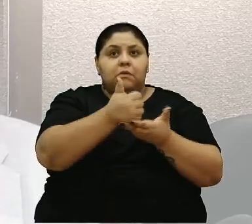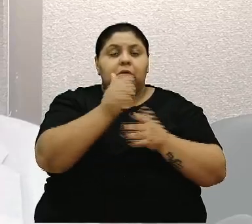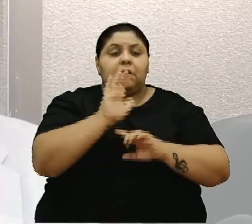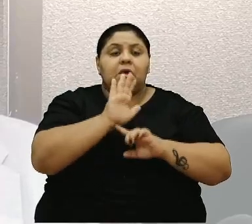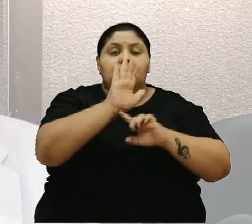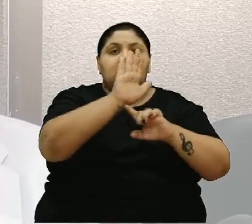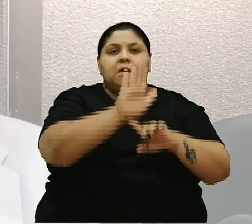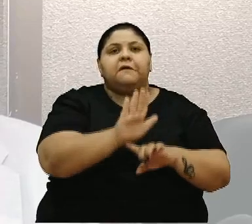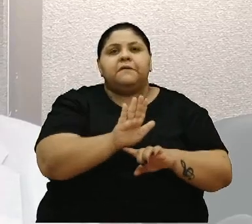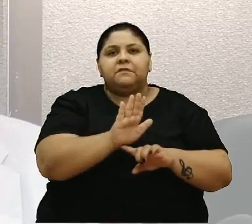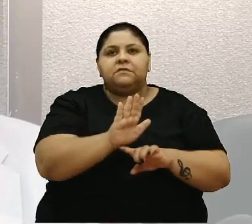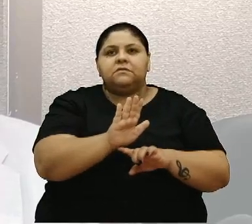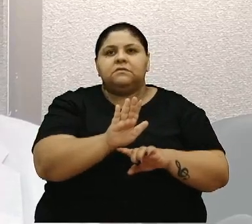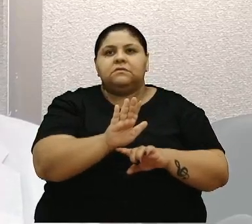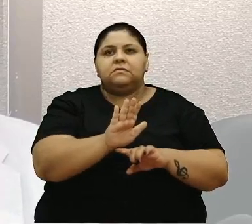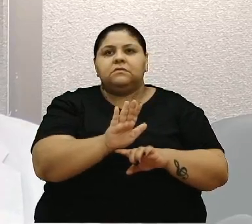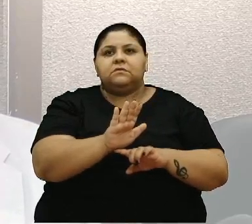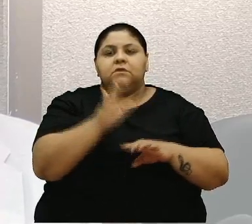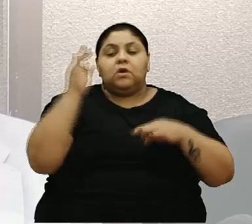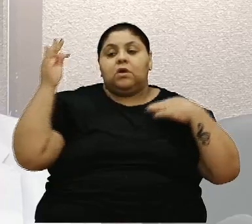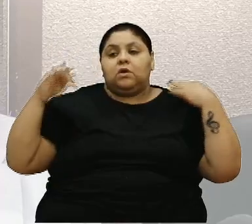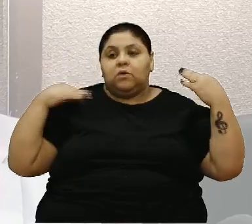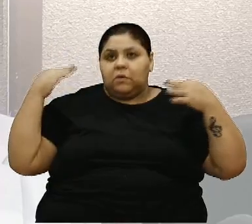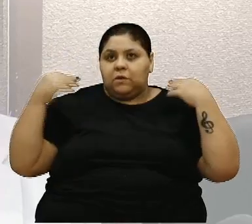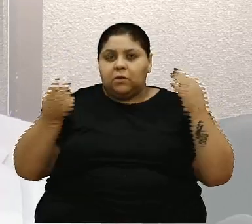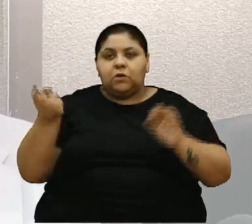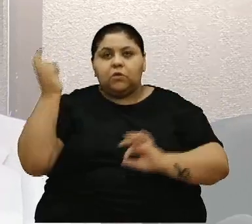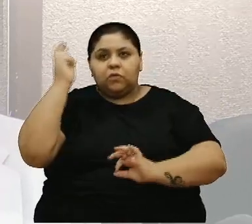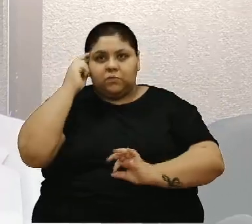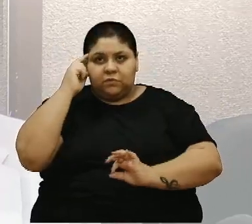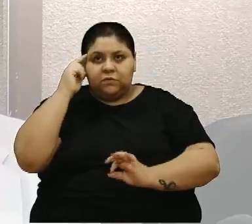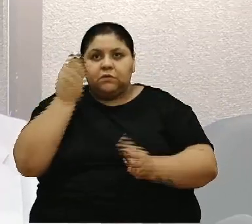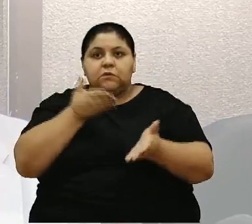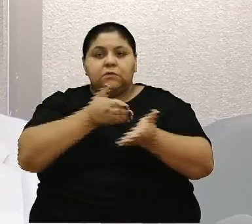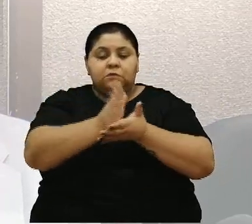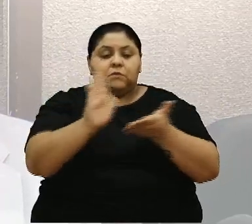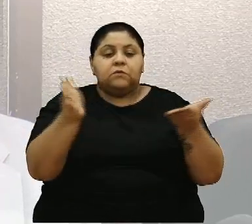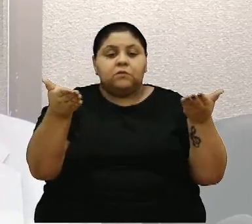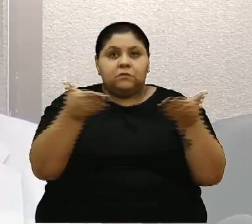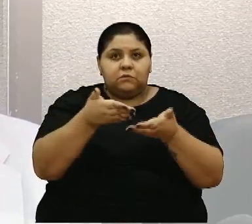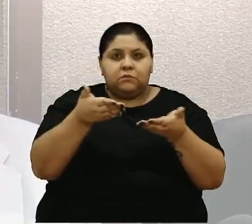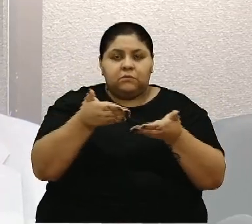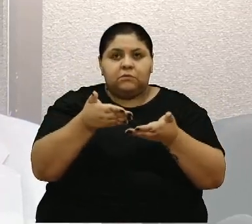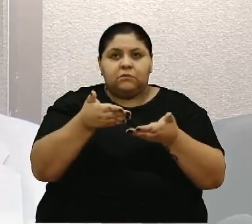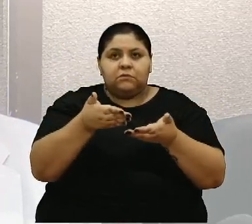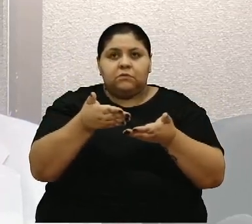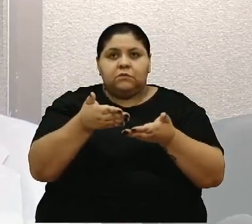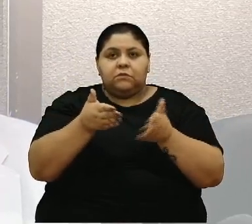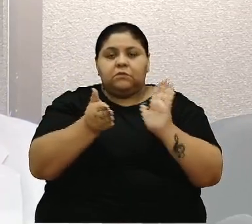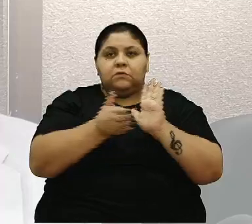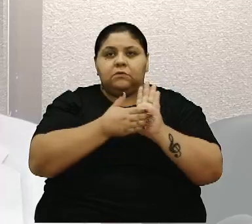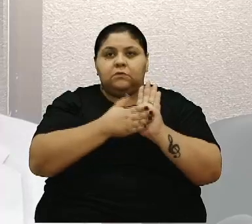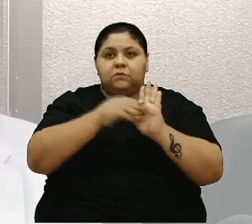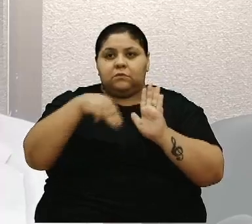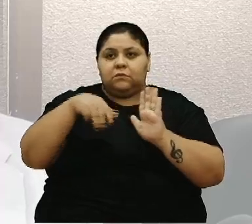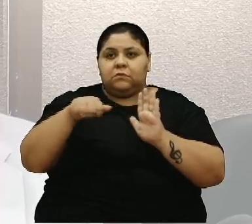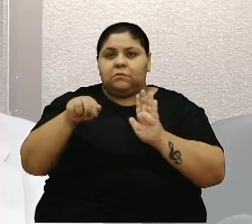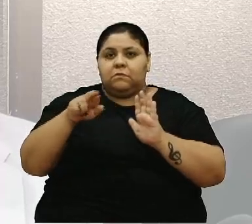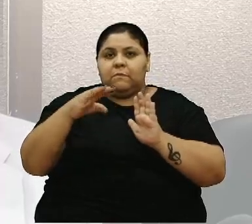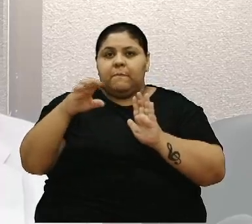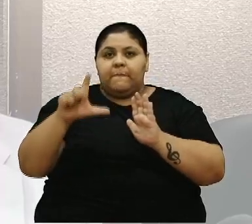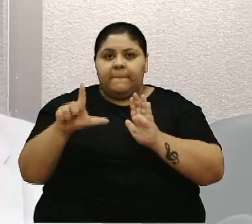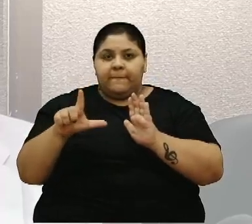ajudar justamente o turismo e a cultura. Projeto aprovado agora proposto